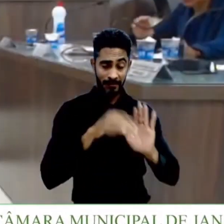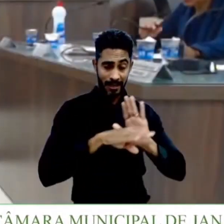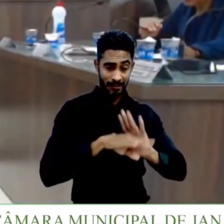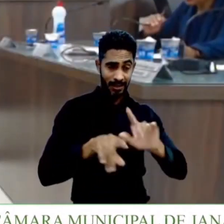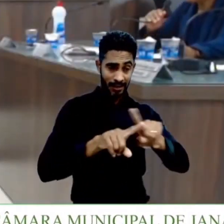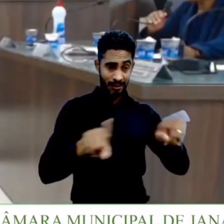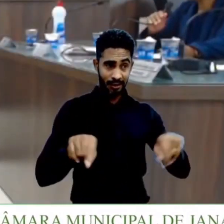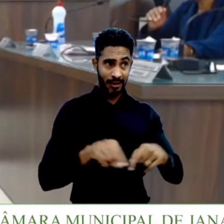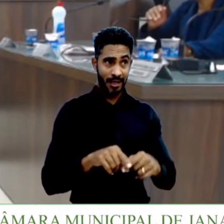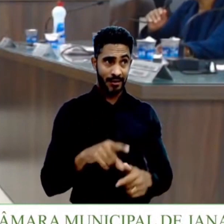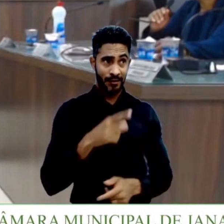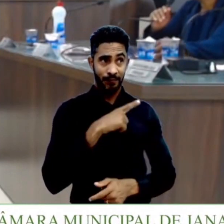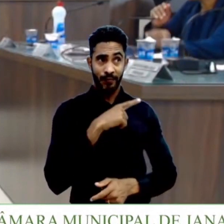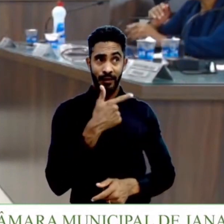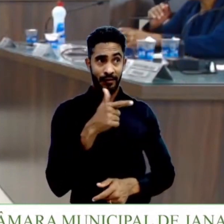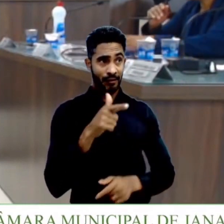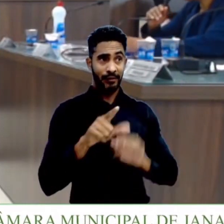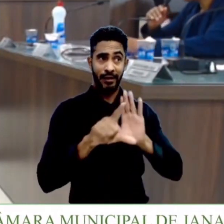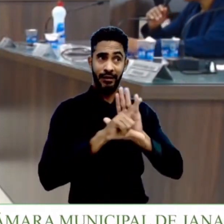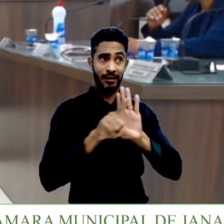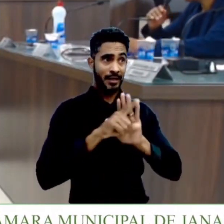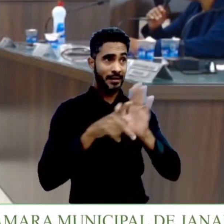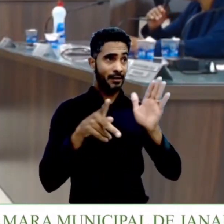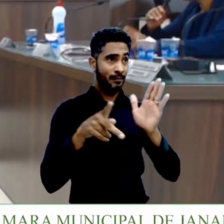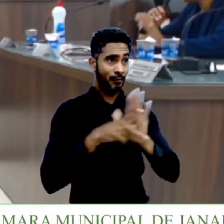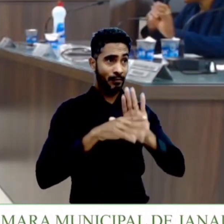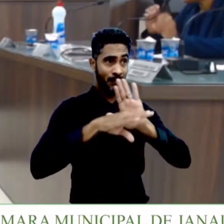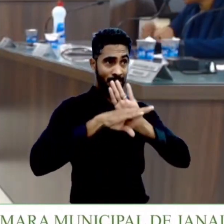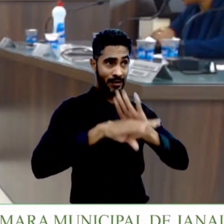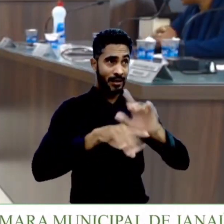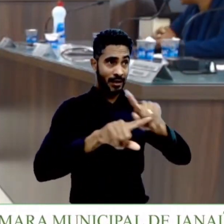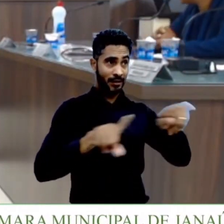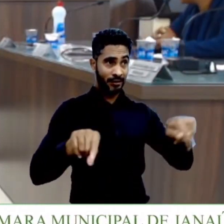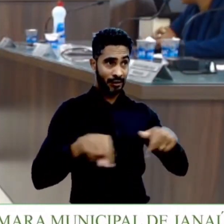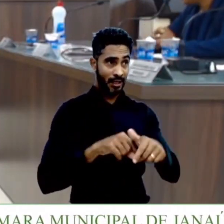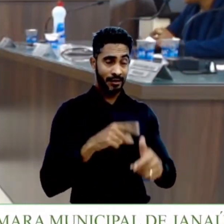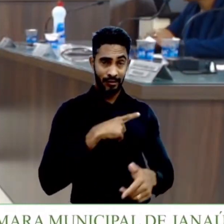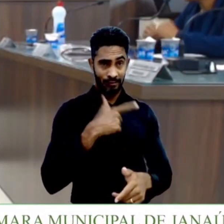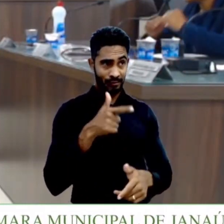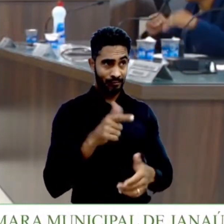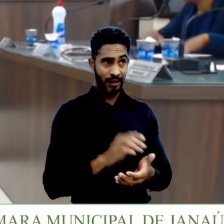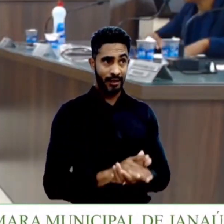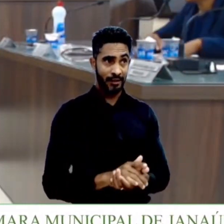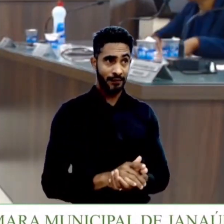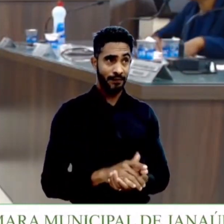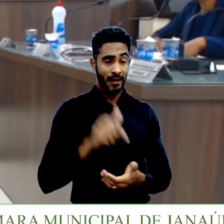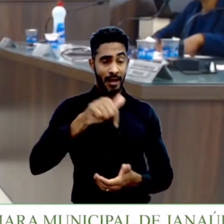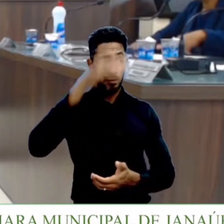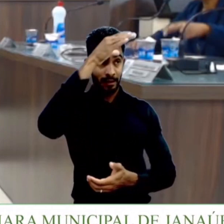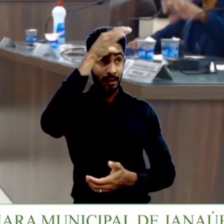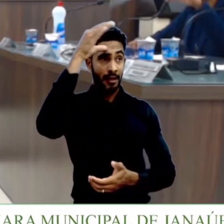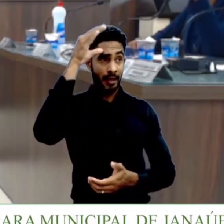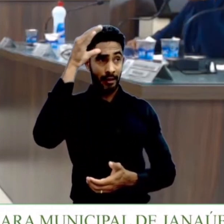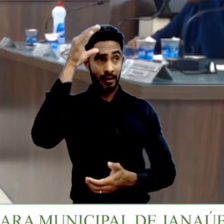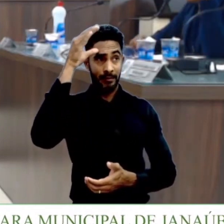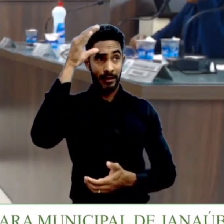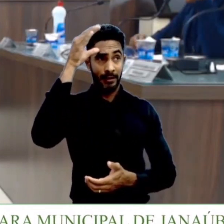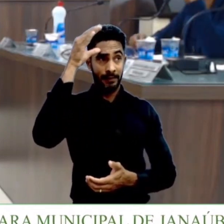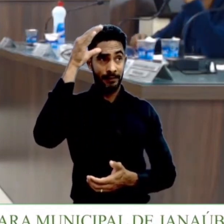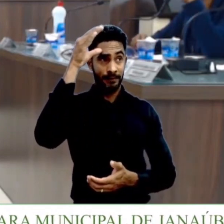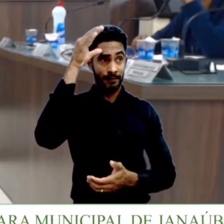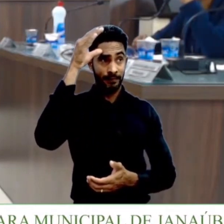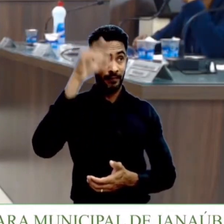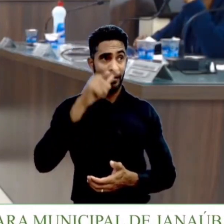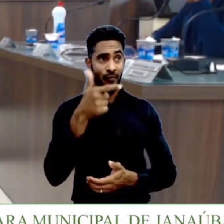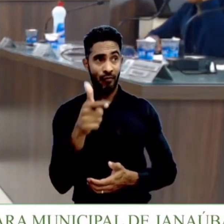de classe. Não tem legislação própria para auxiliar de classe. Essa casa aqui, ela